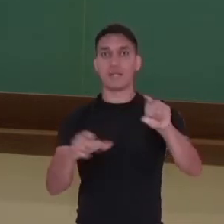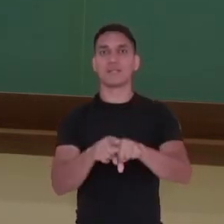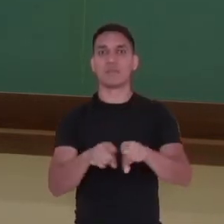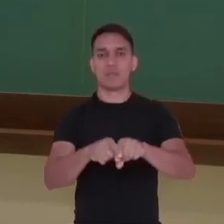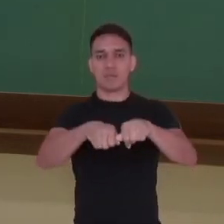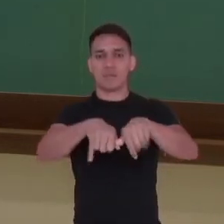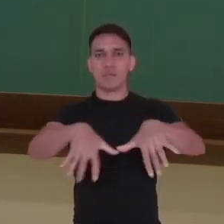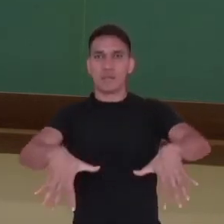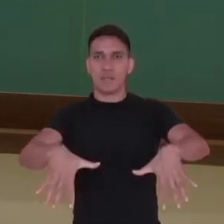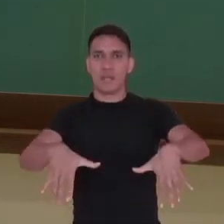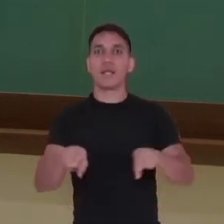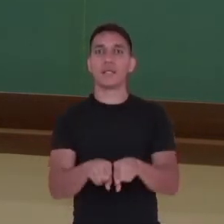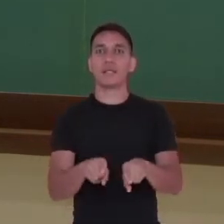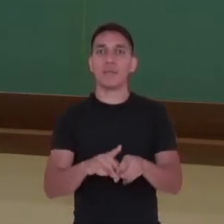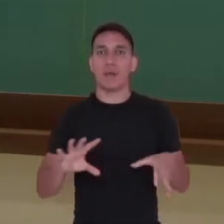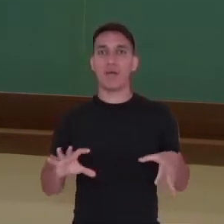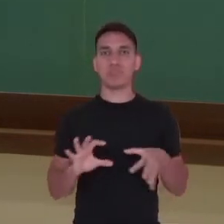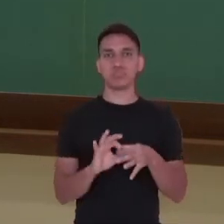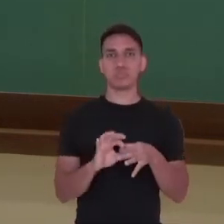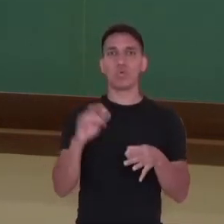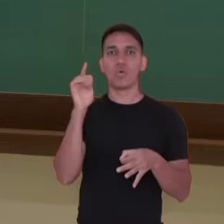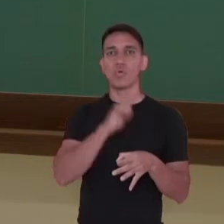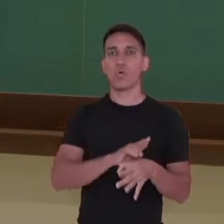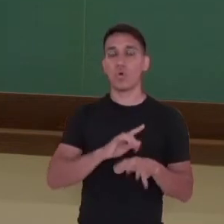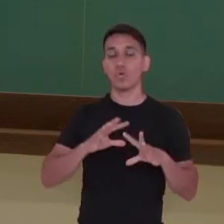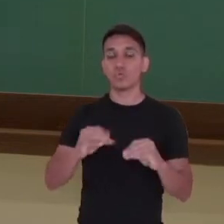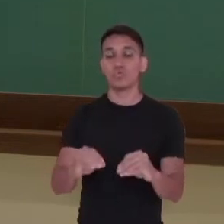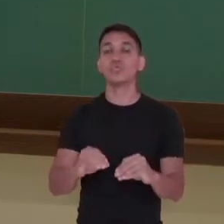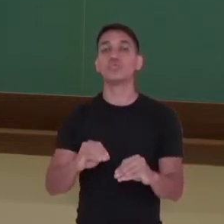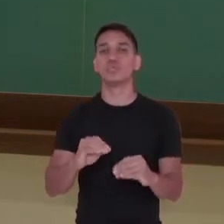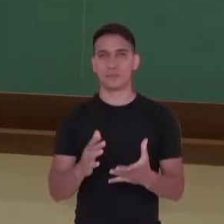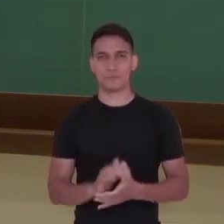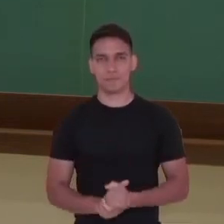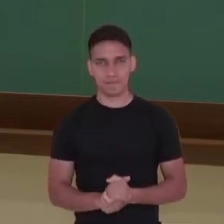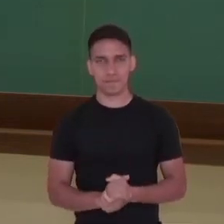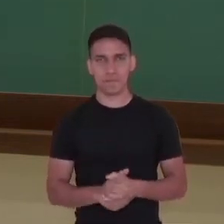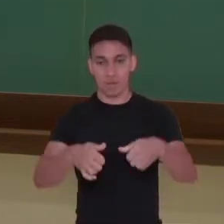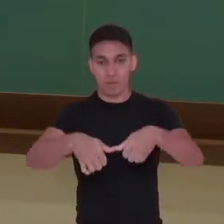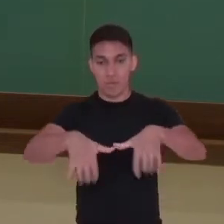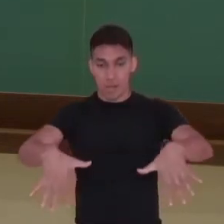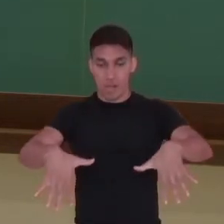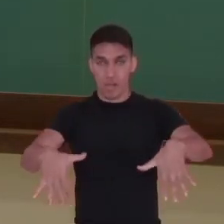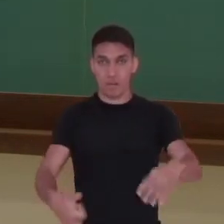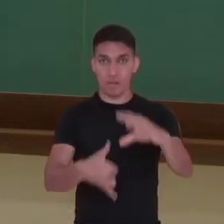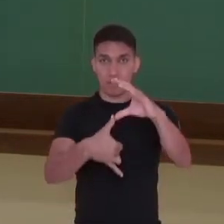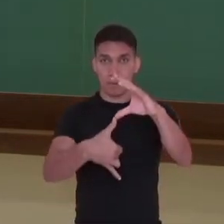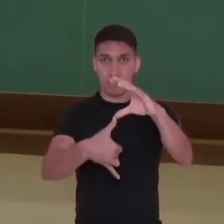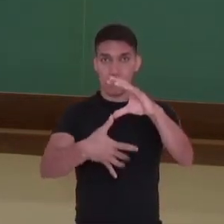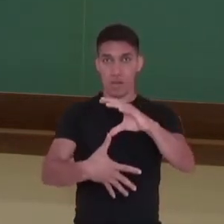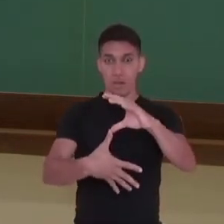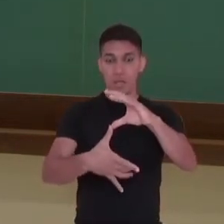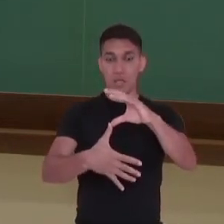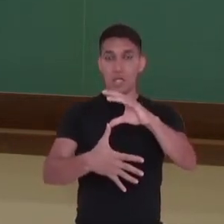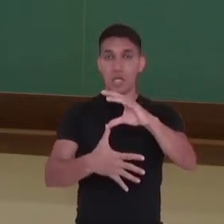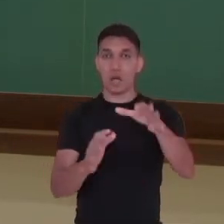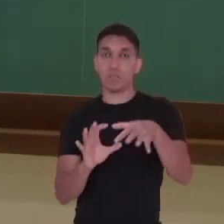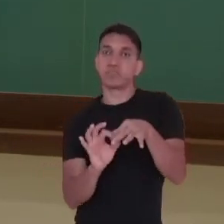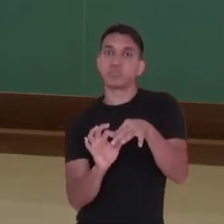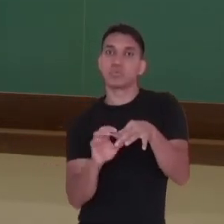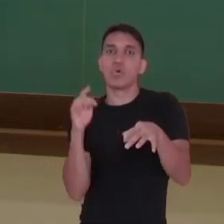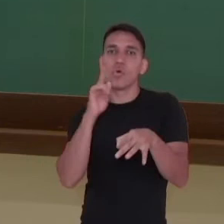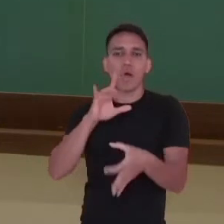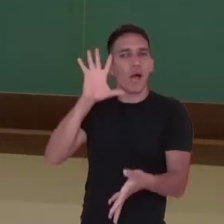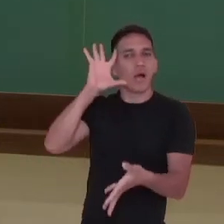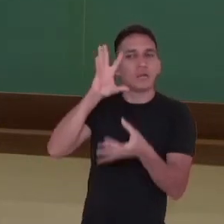nervos, juntamente com os gânglios, sistema nervoso periférico. Os dois trabalham juntos para sentirmos